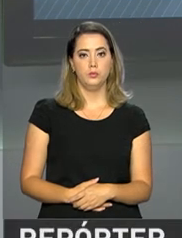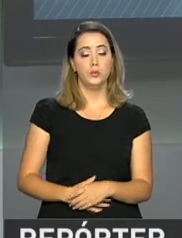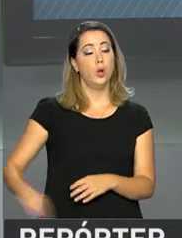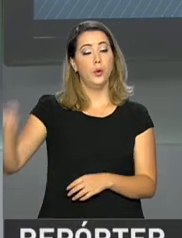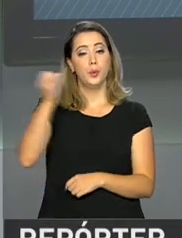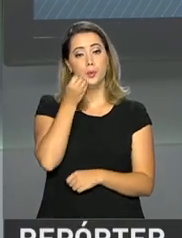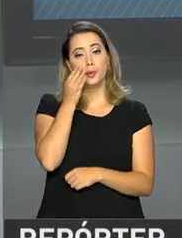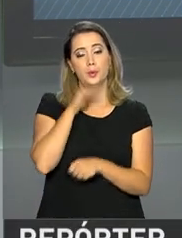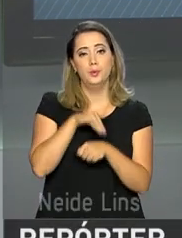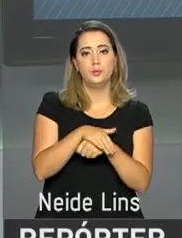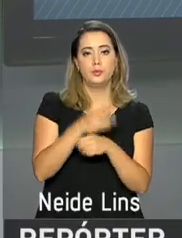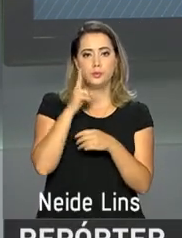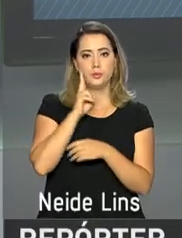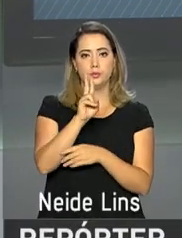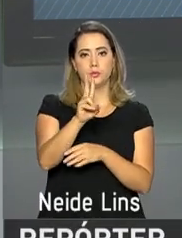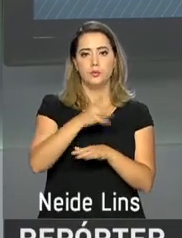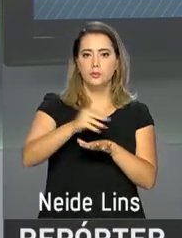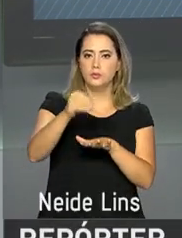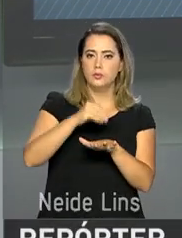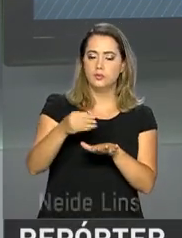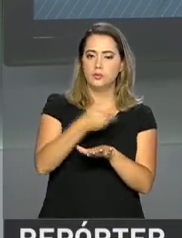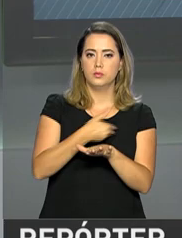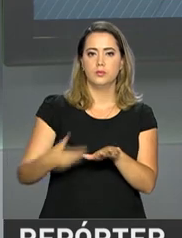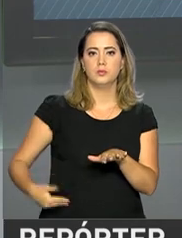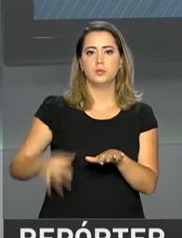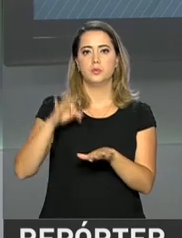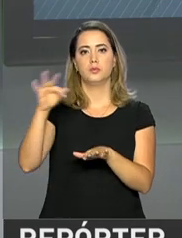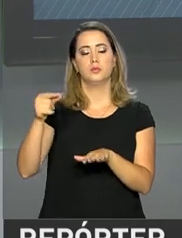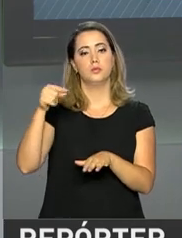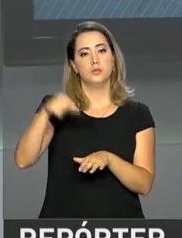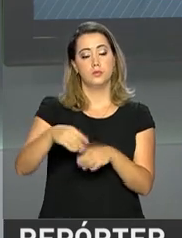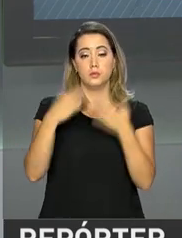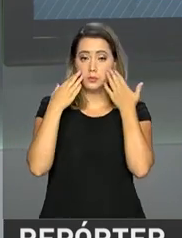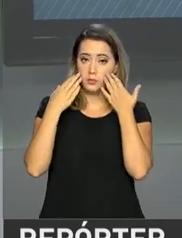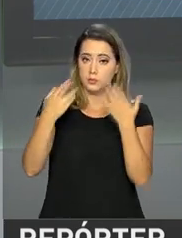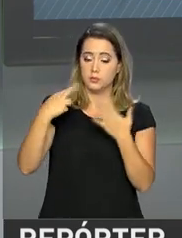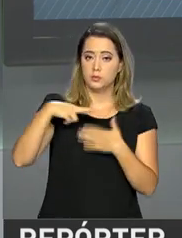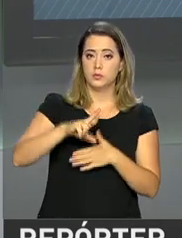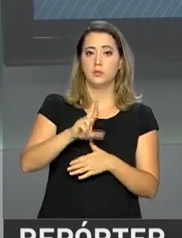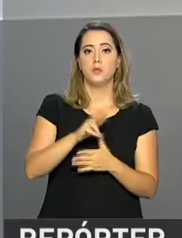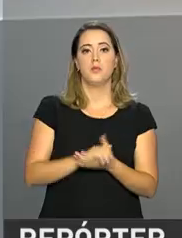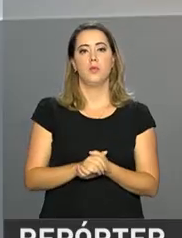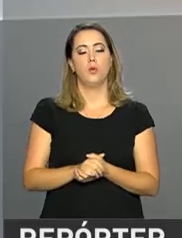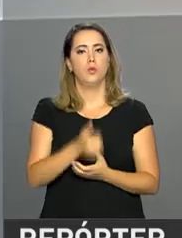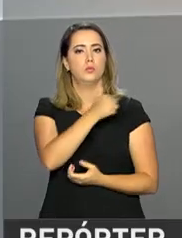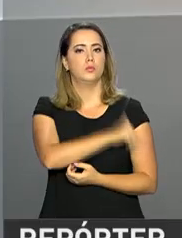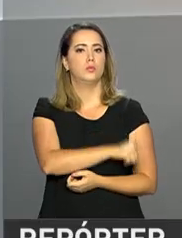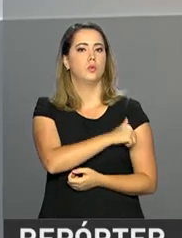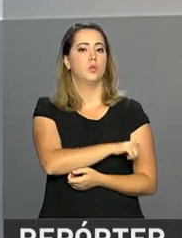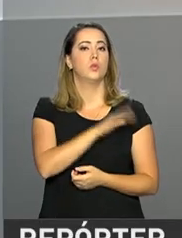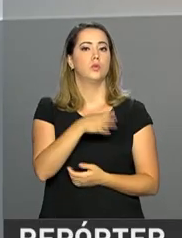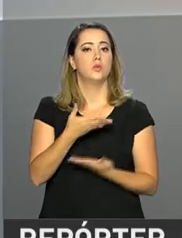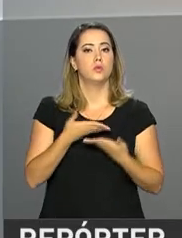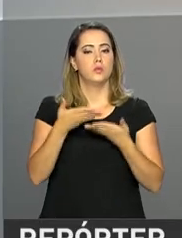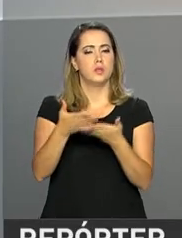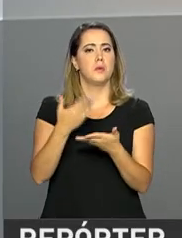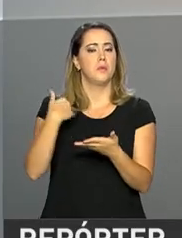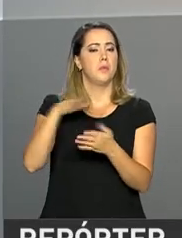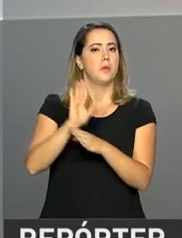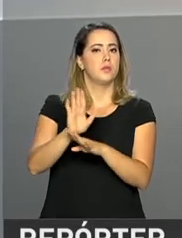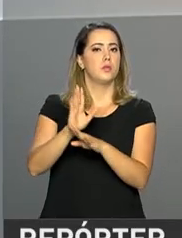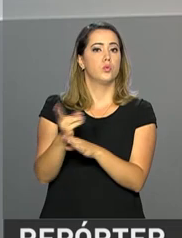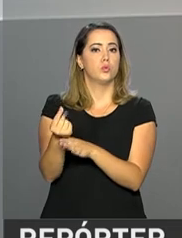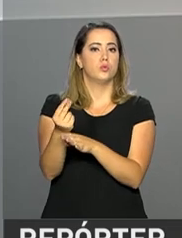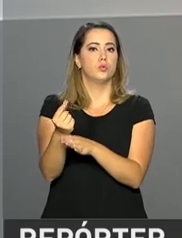Olá, boa noite. Acompanhe agora as notícias do governo federal aqui no Repórter NBR. O Rio de Janeiro vai receber mais um